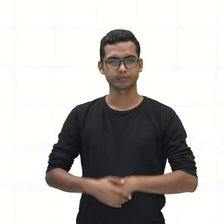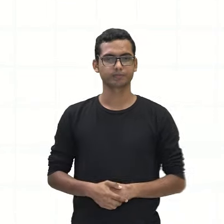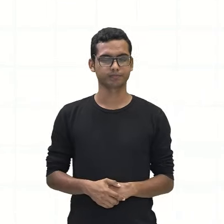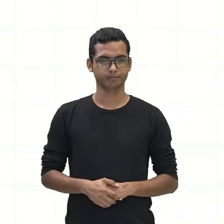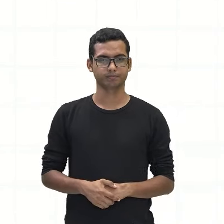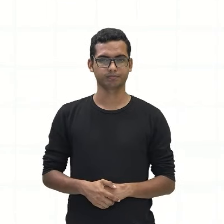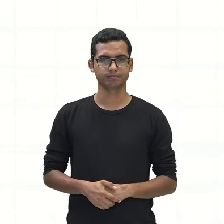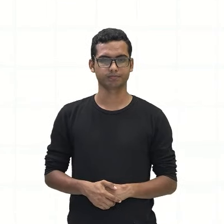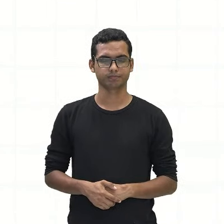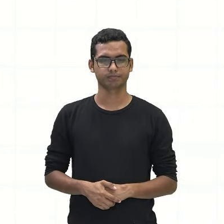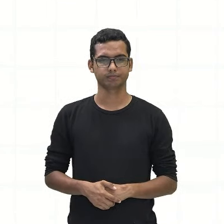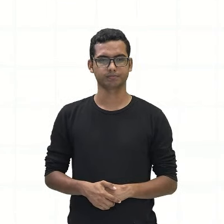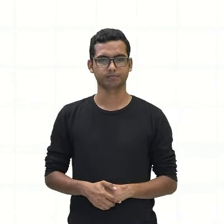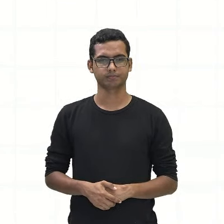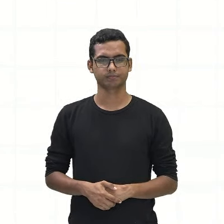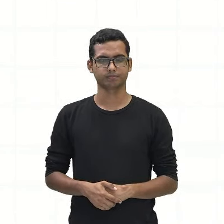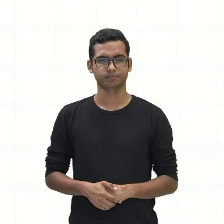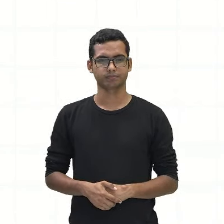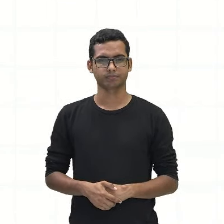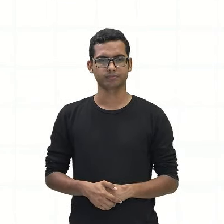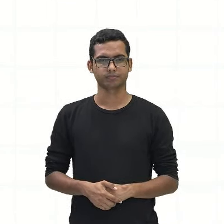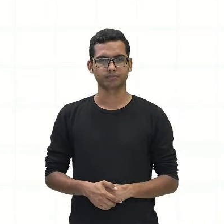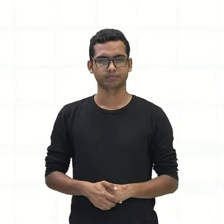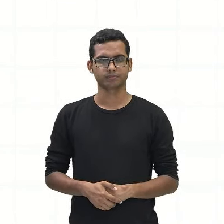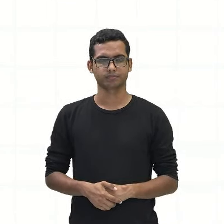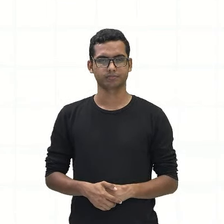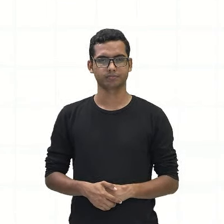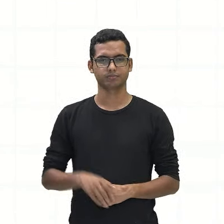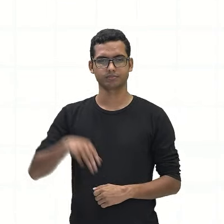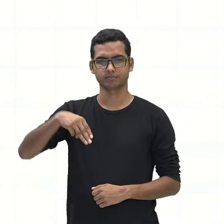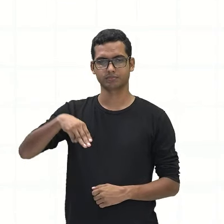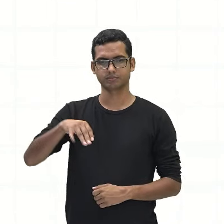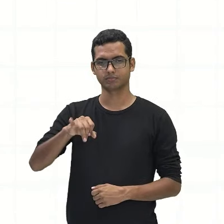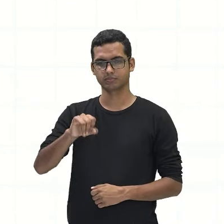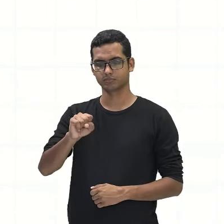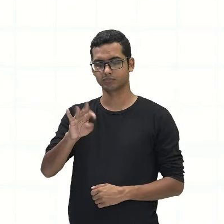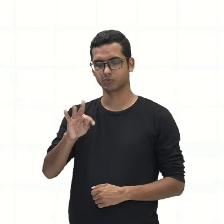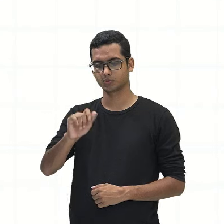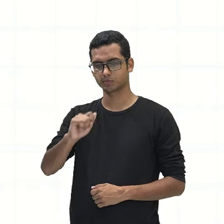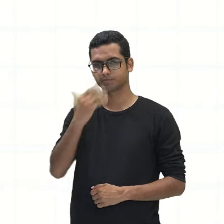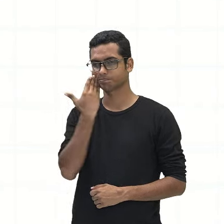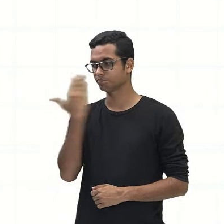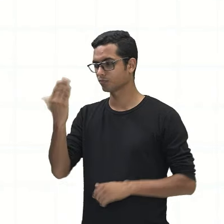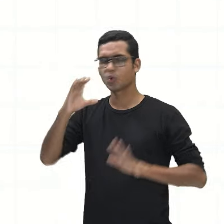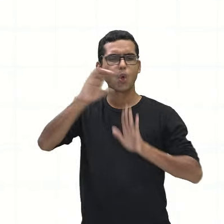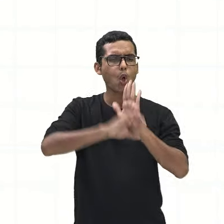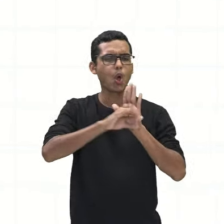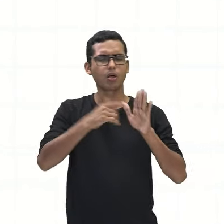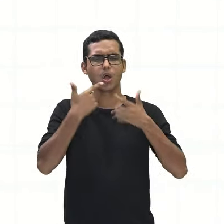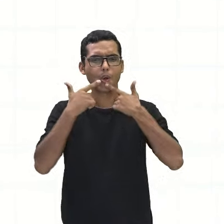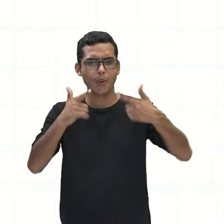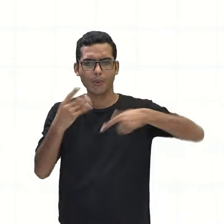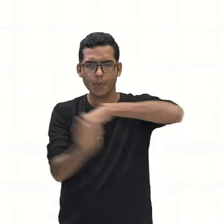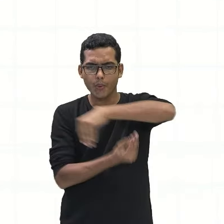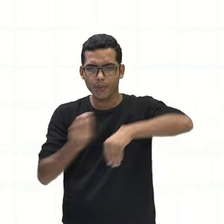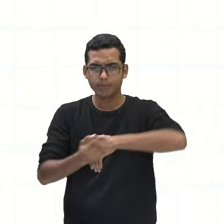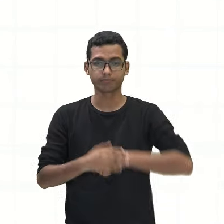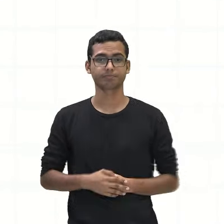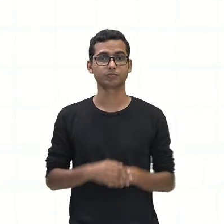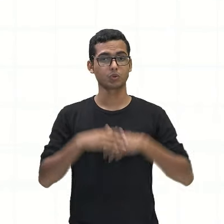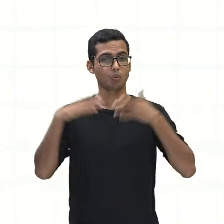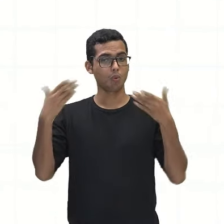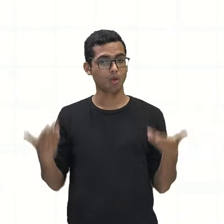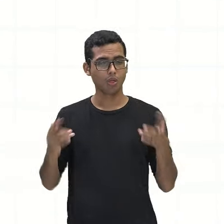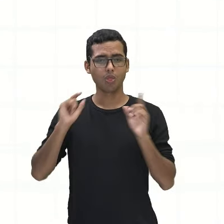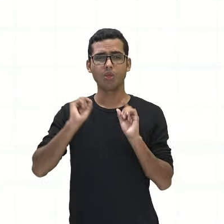mista. Olha só, mista. Vamos aqui ao conceito da linguagem mista. Chamamos de linguagem